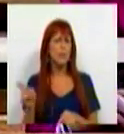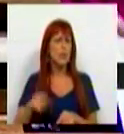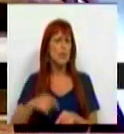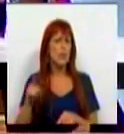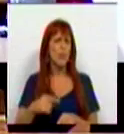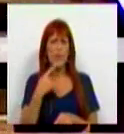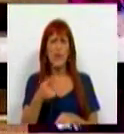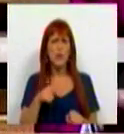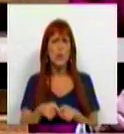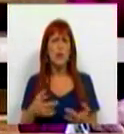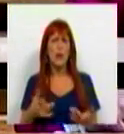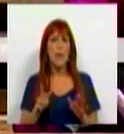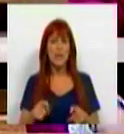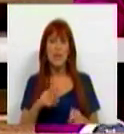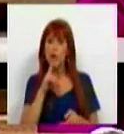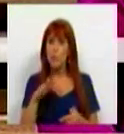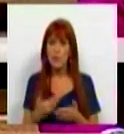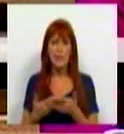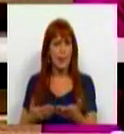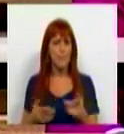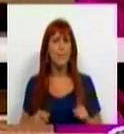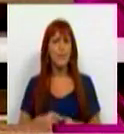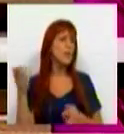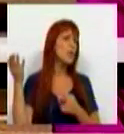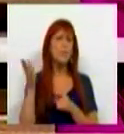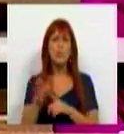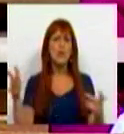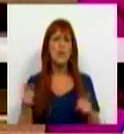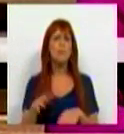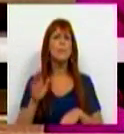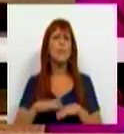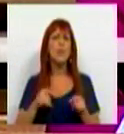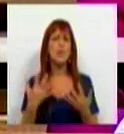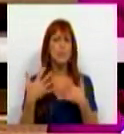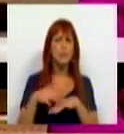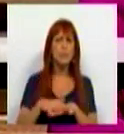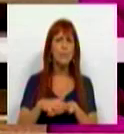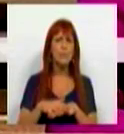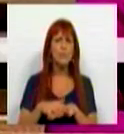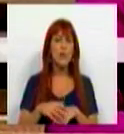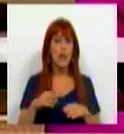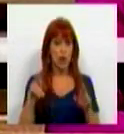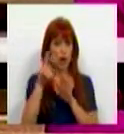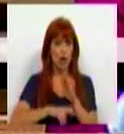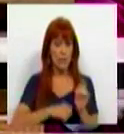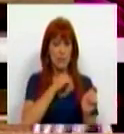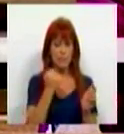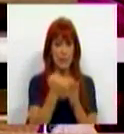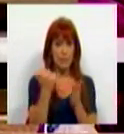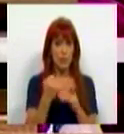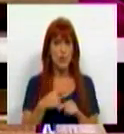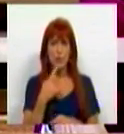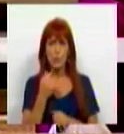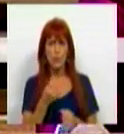frequentemente referidas a que é preciso dar resposta. Por exemplo, no que se refere à integração entre regimes de licenciamento,